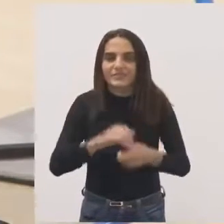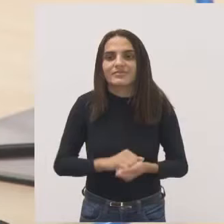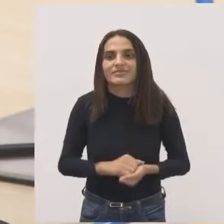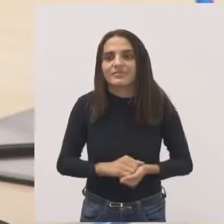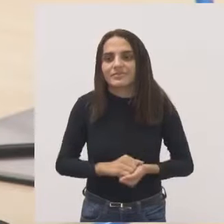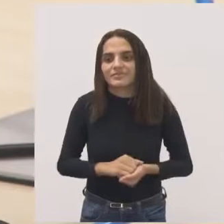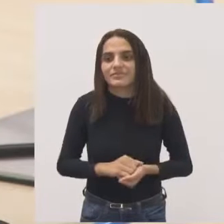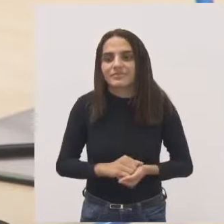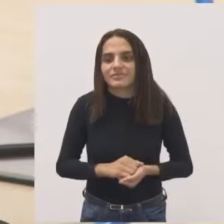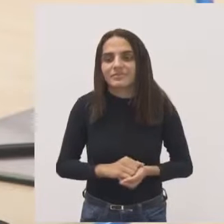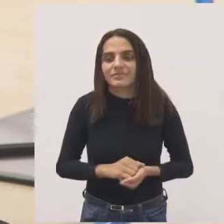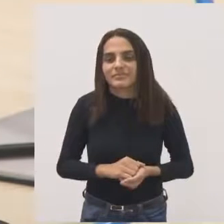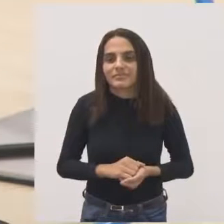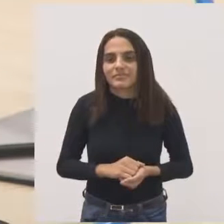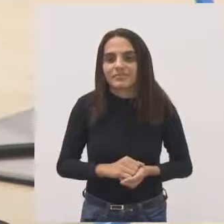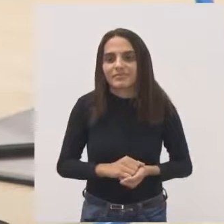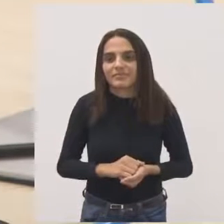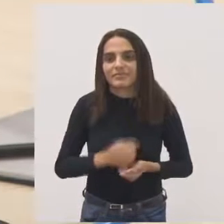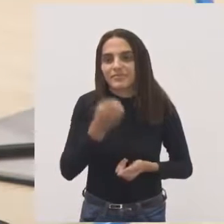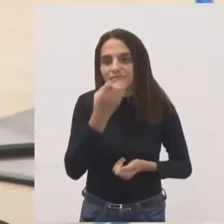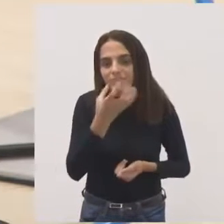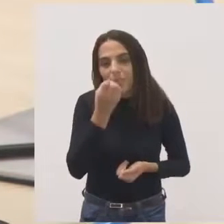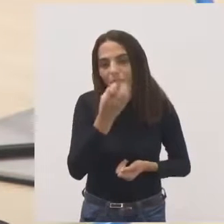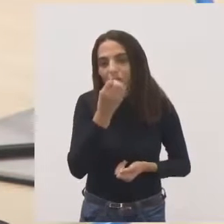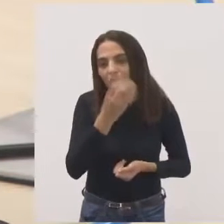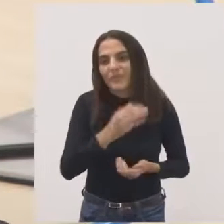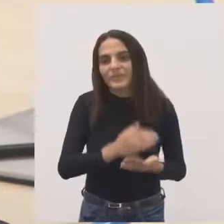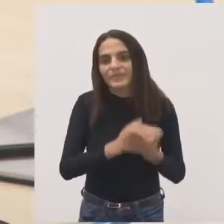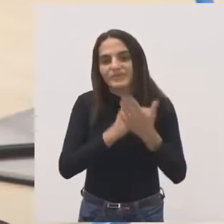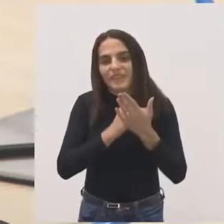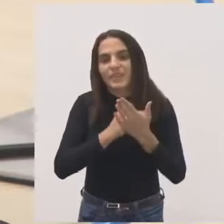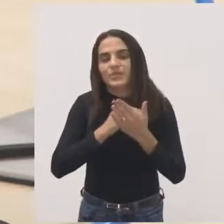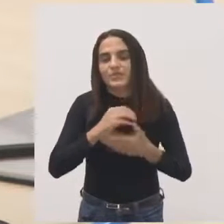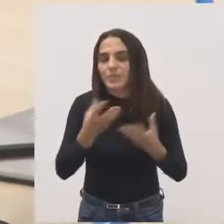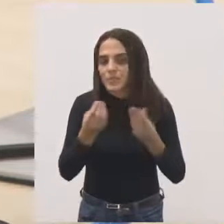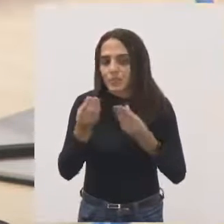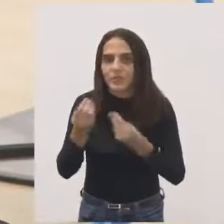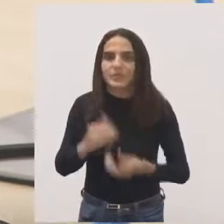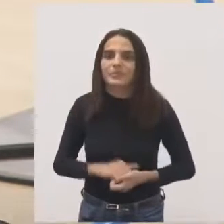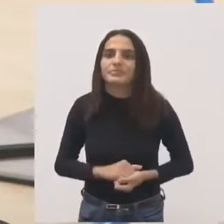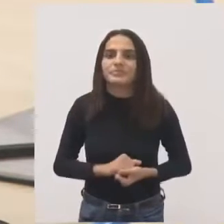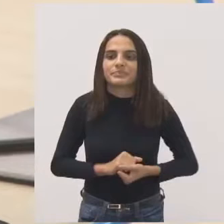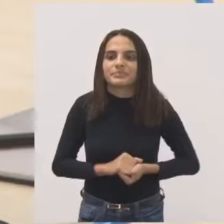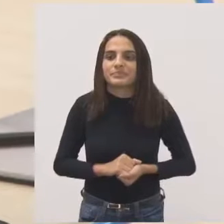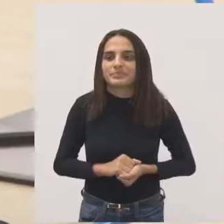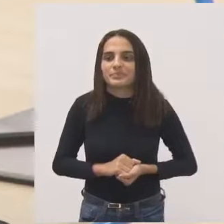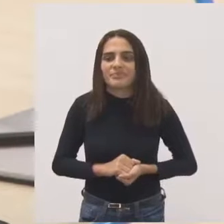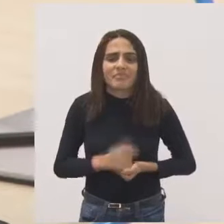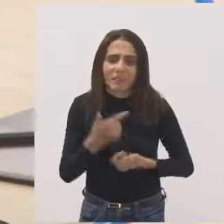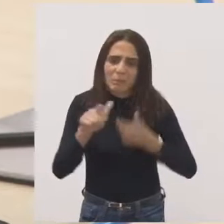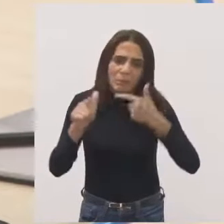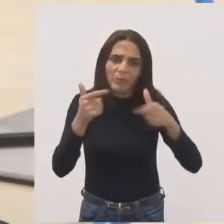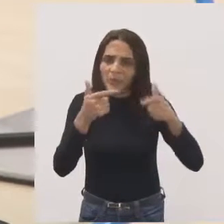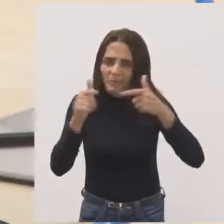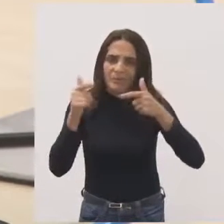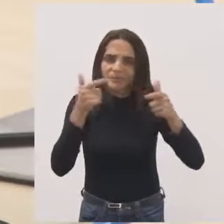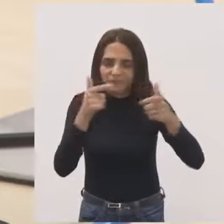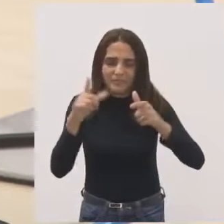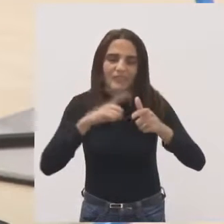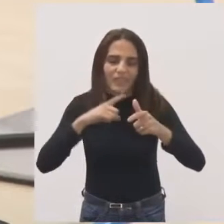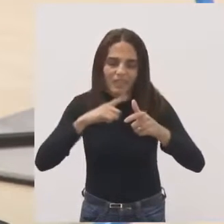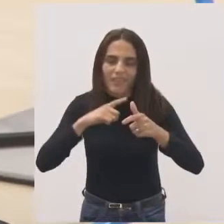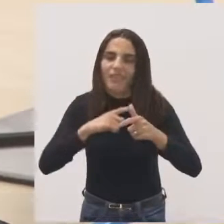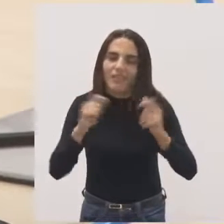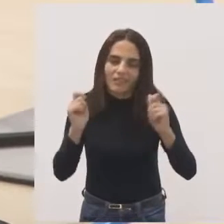Então é uma função que a Microsoft colocou no Windows 10 que ajuda muito, tá bom? Fora as outras coisas que você pode tirar a